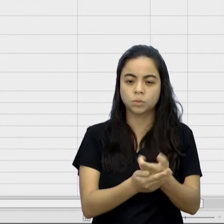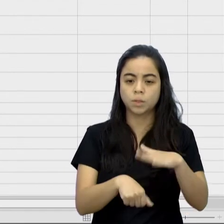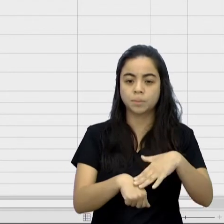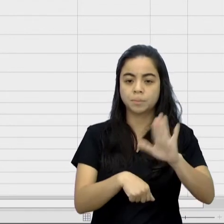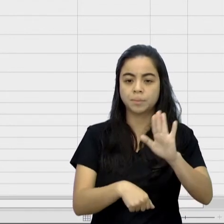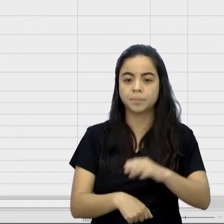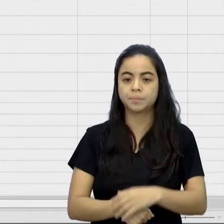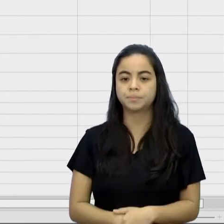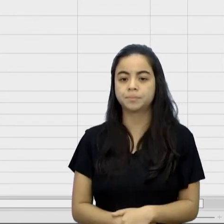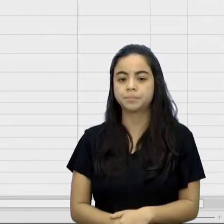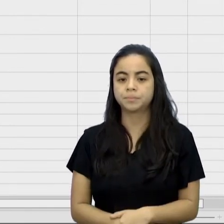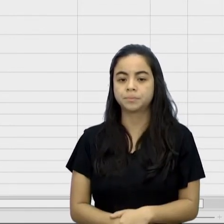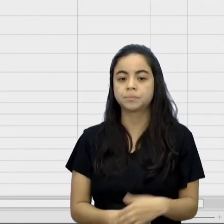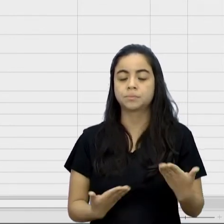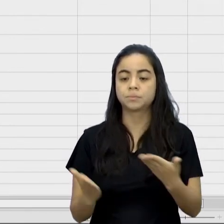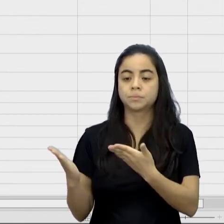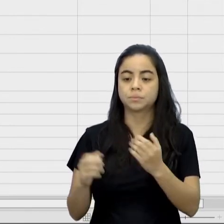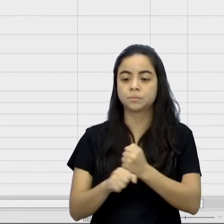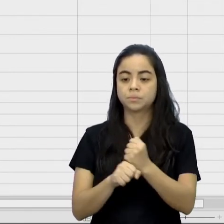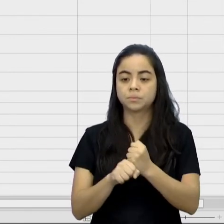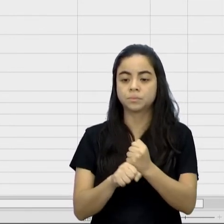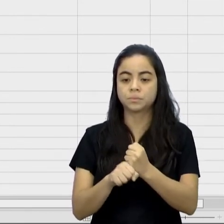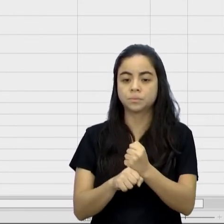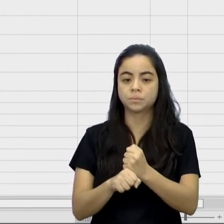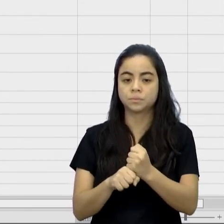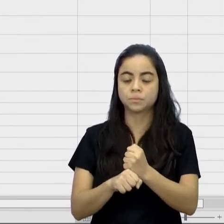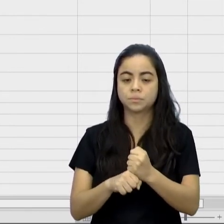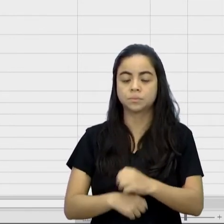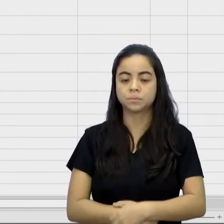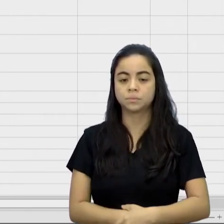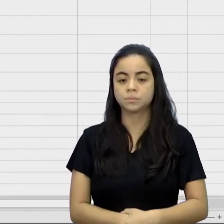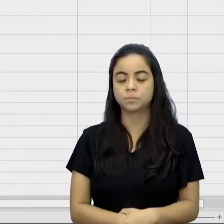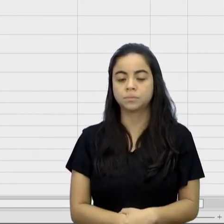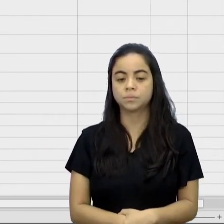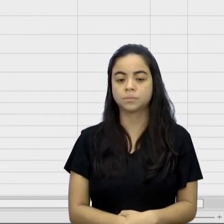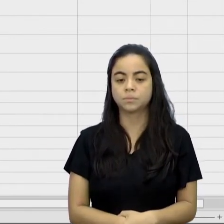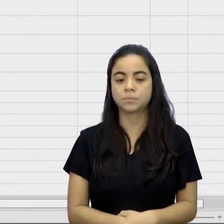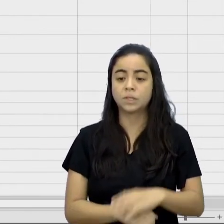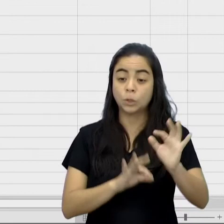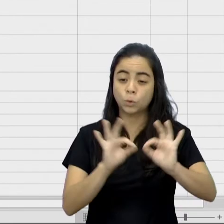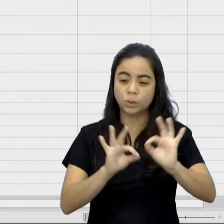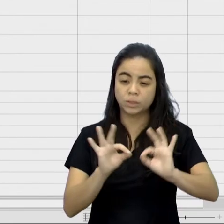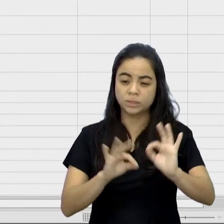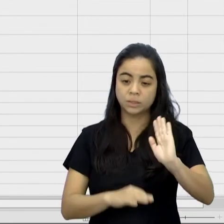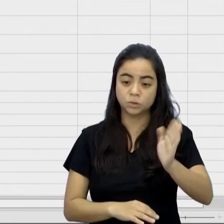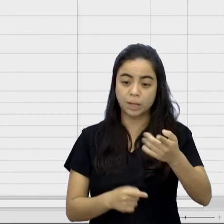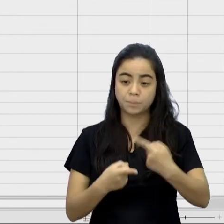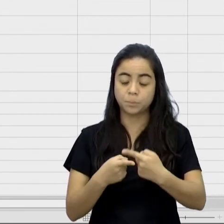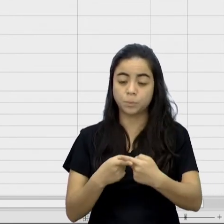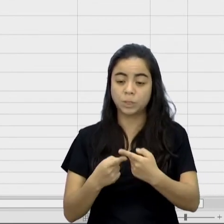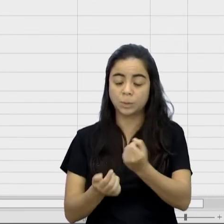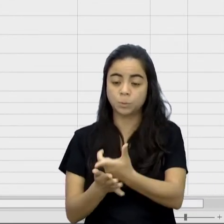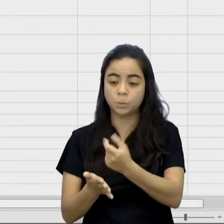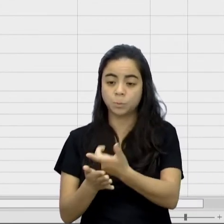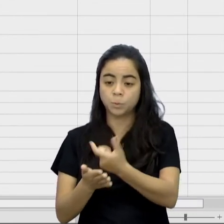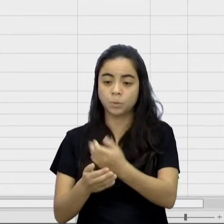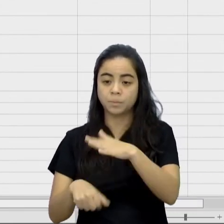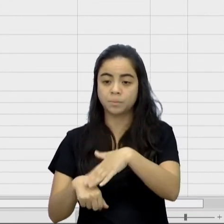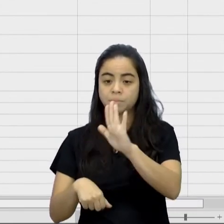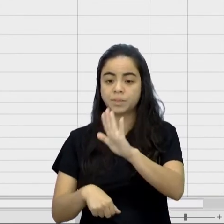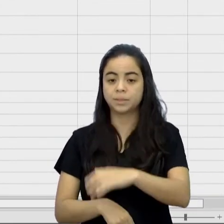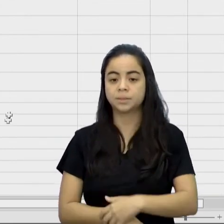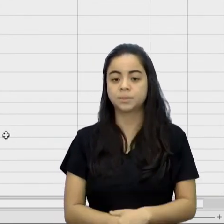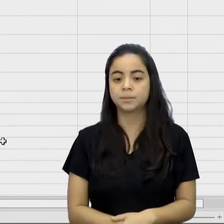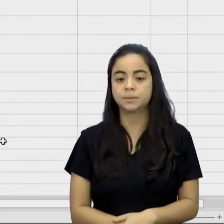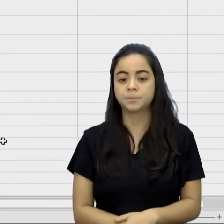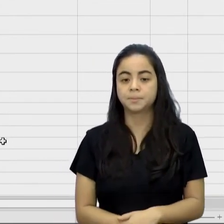lá. Total. Então do aqui. que estava previsto aí, porque a gente gastou mais, né? A gente fez aí Olha umas só. extravagâncias. Olha